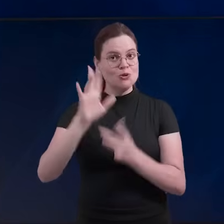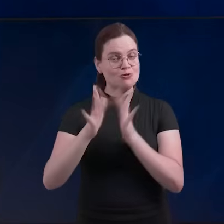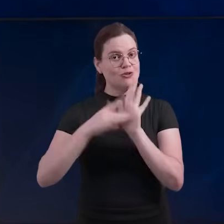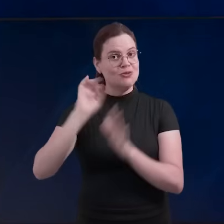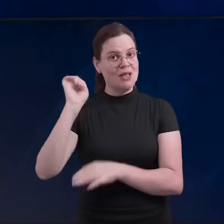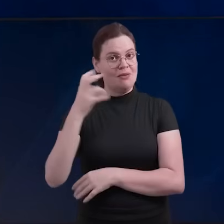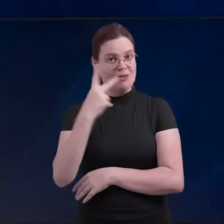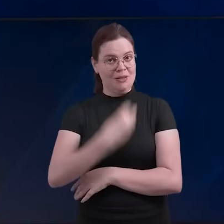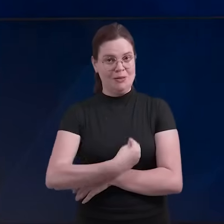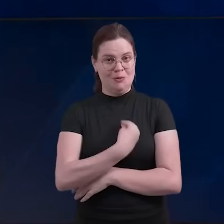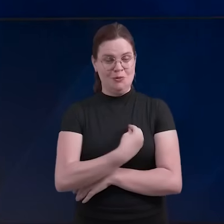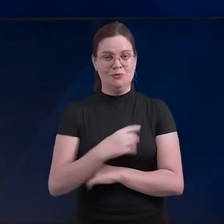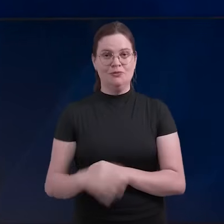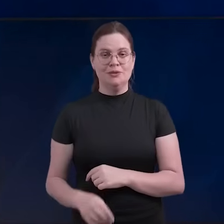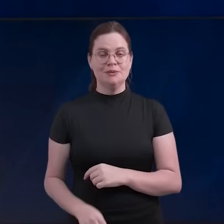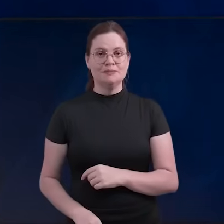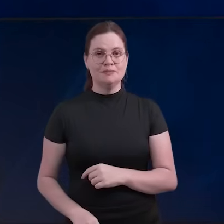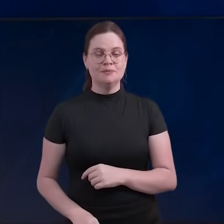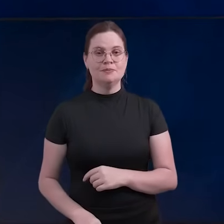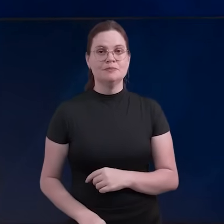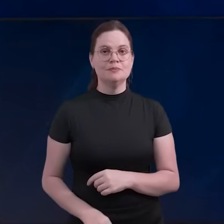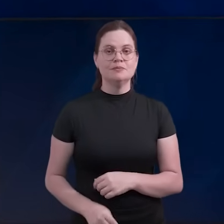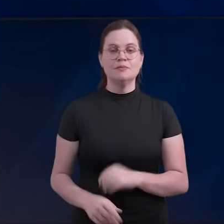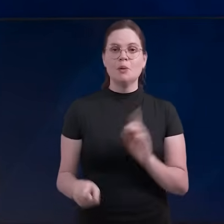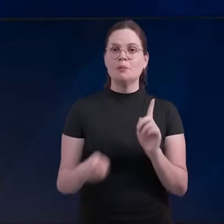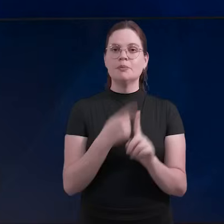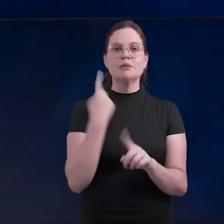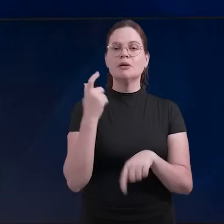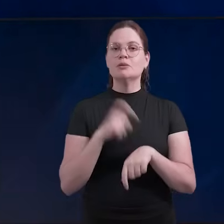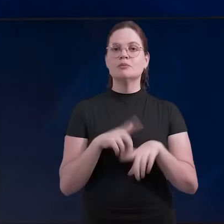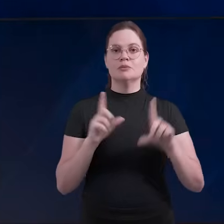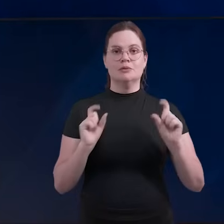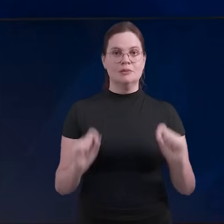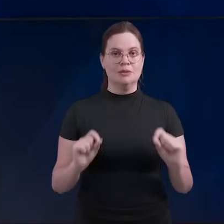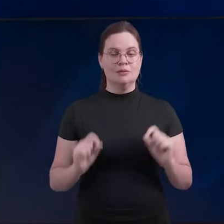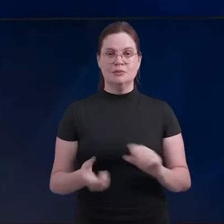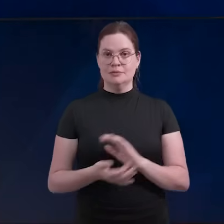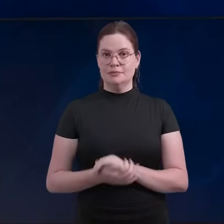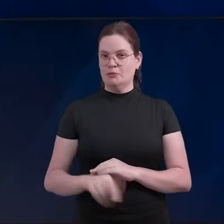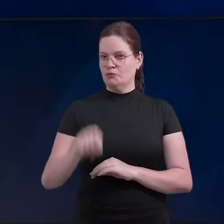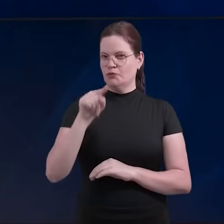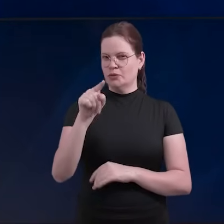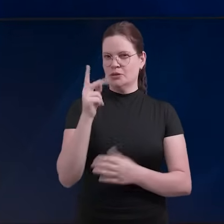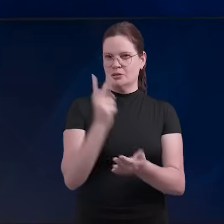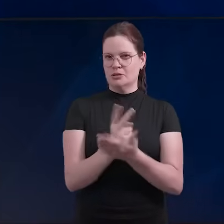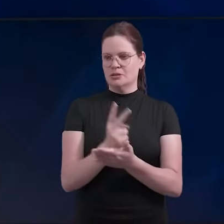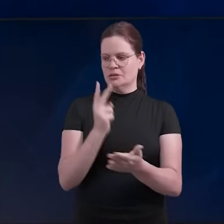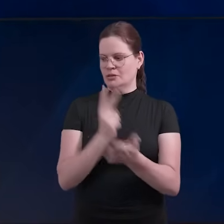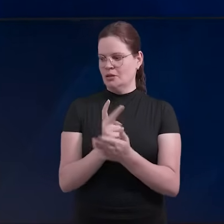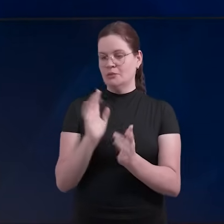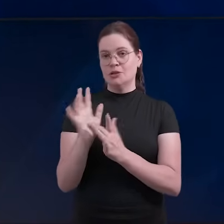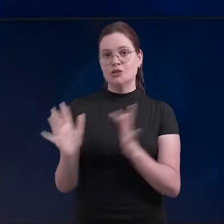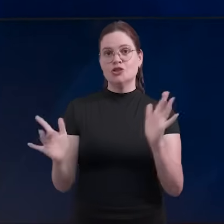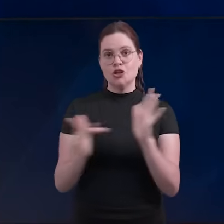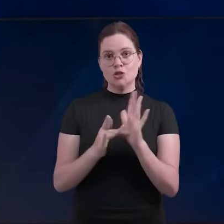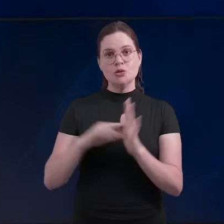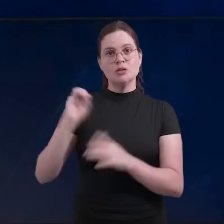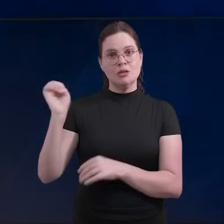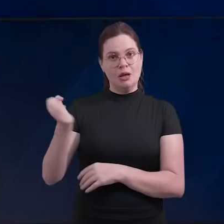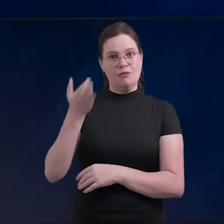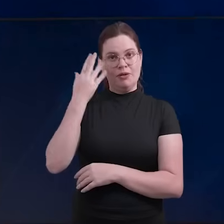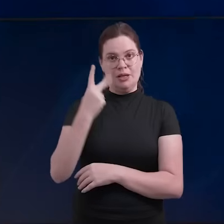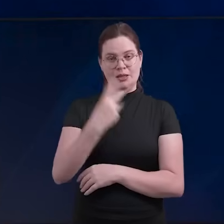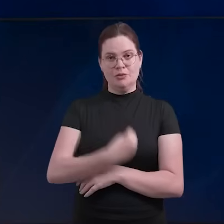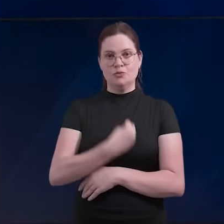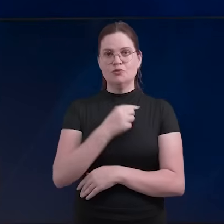vida. O primeiro momento que envolve é o seguinte, você sempre que Jesus se revelar à sua